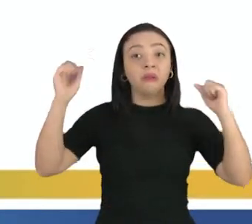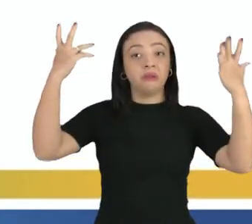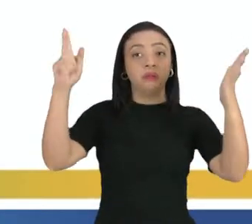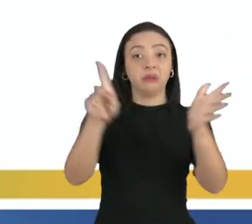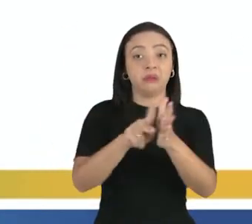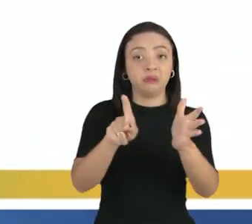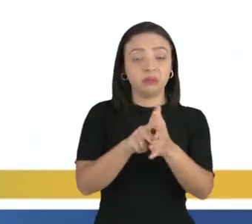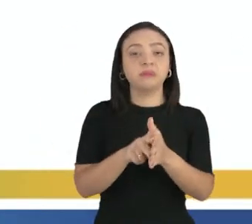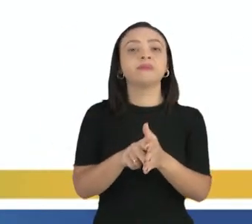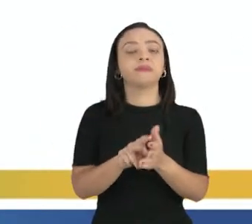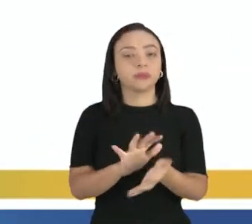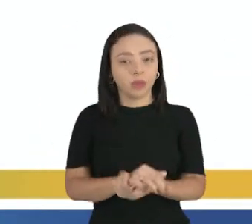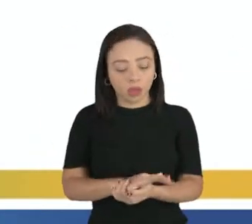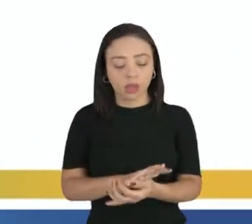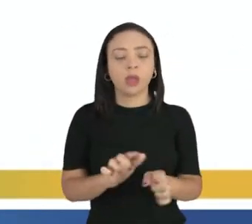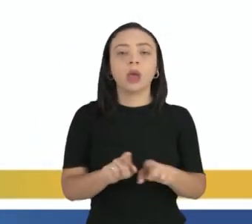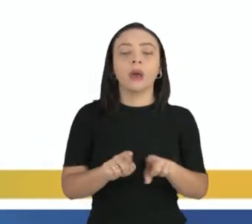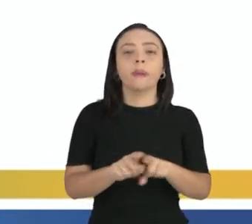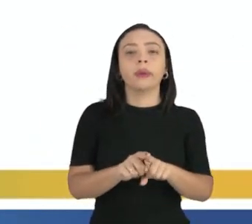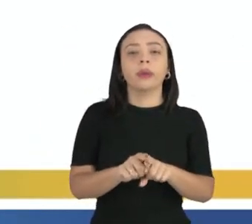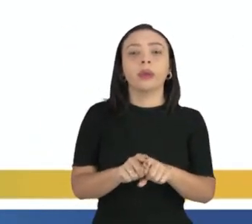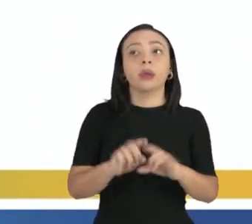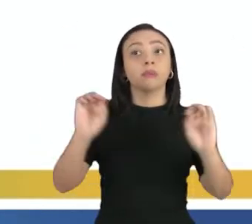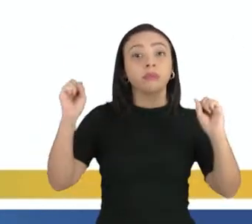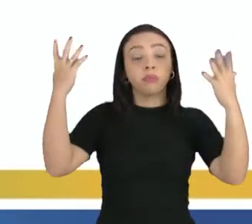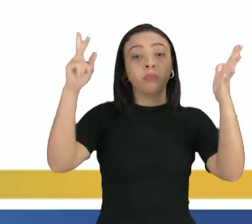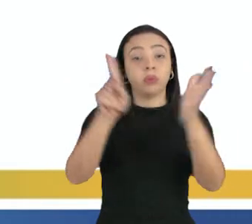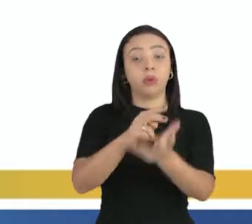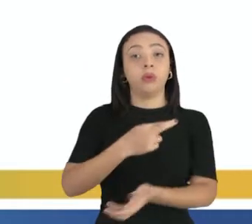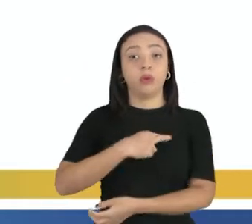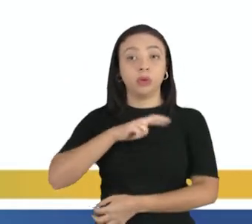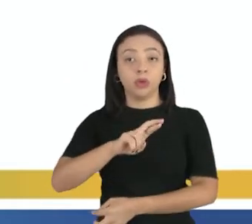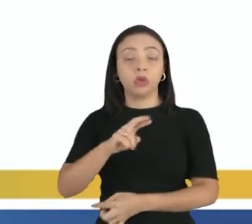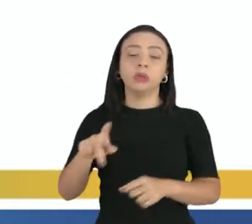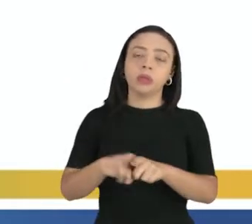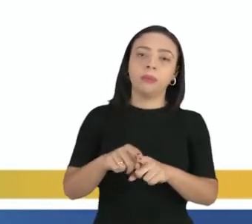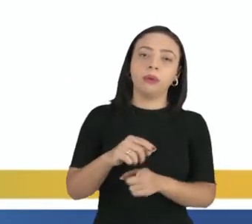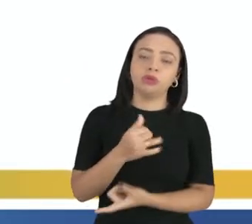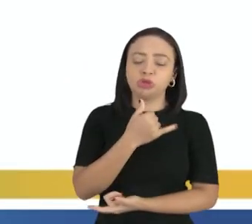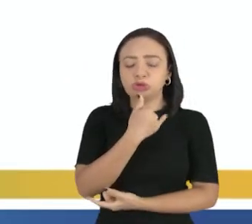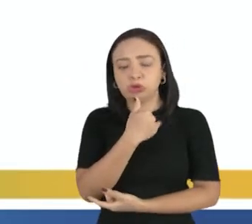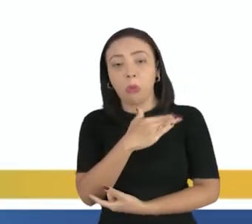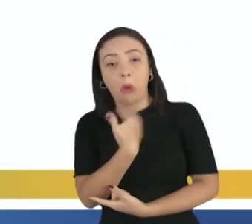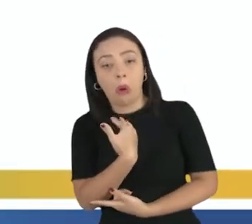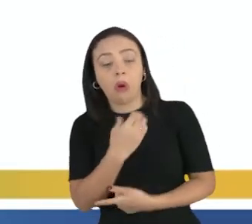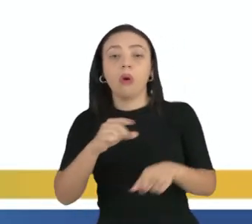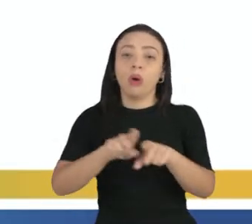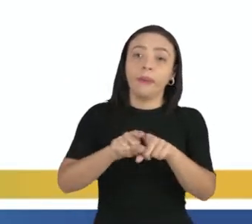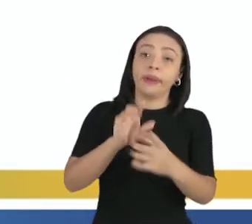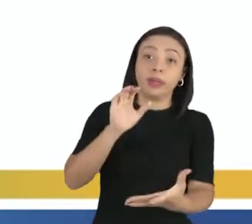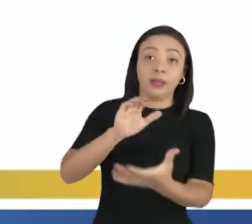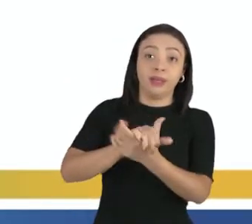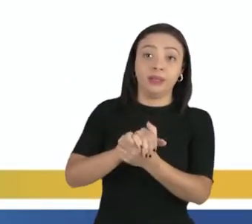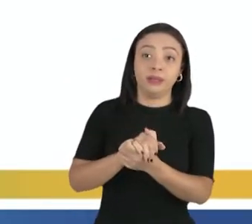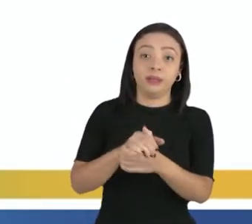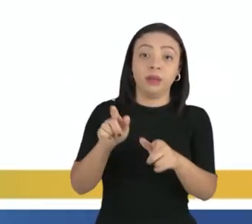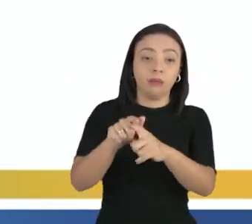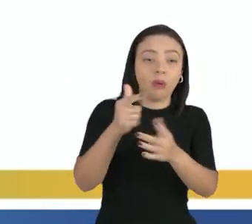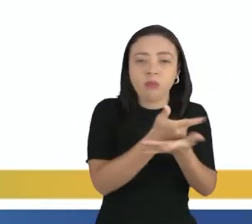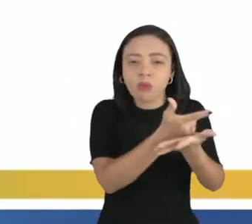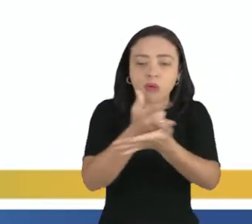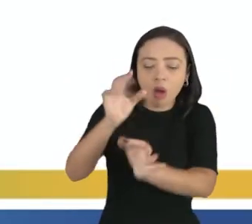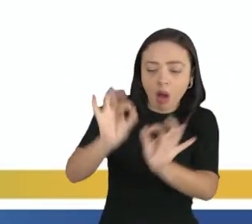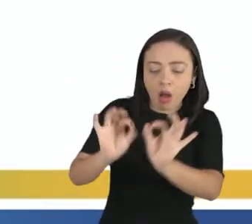como celebrações, rituais, né? Seja de luto, casamento, caça, a preparação para a